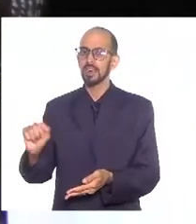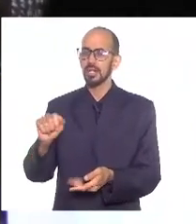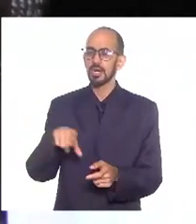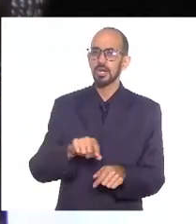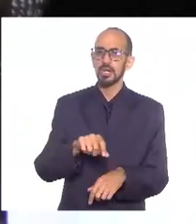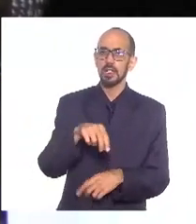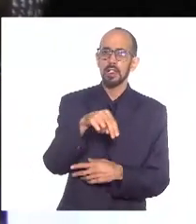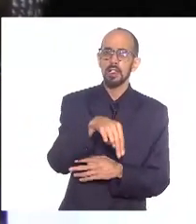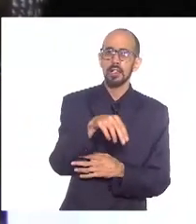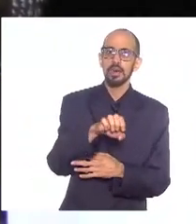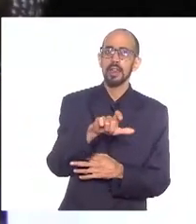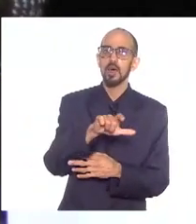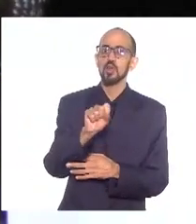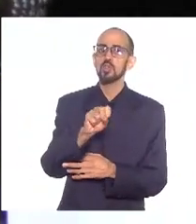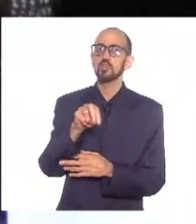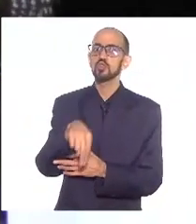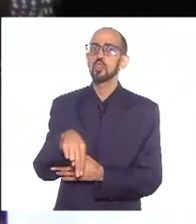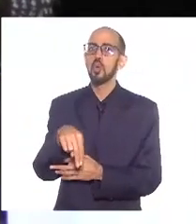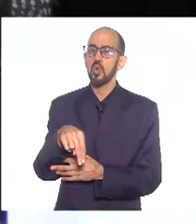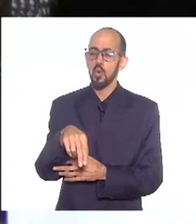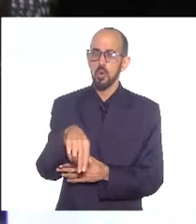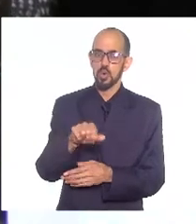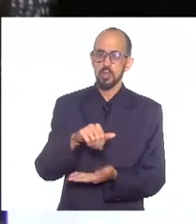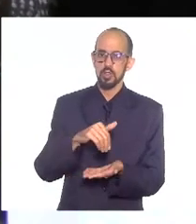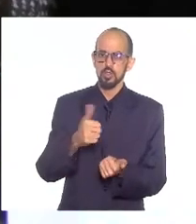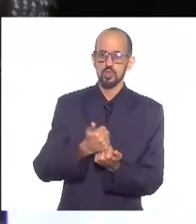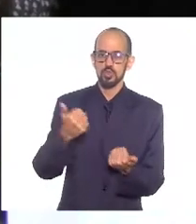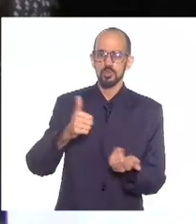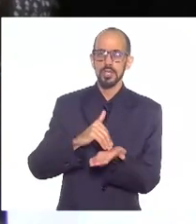Nelson Furtado, Subsecretário Jurídico.